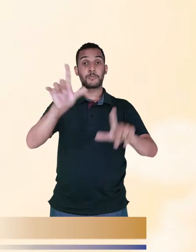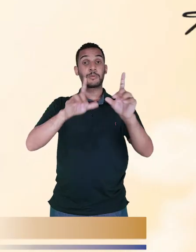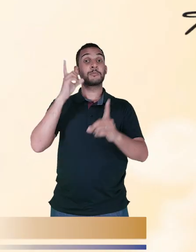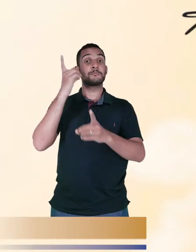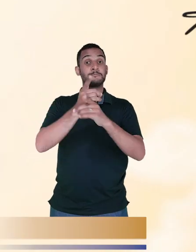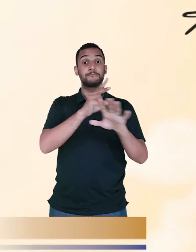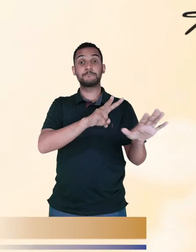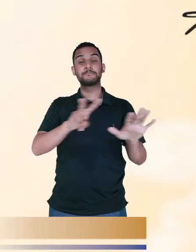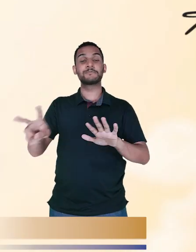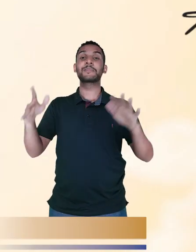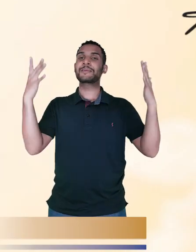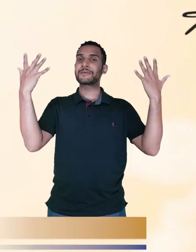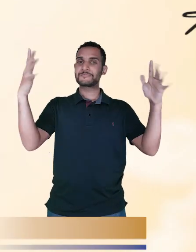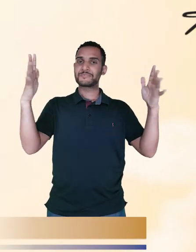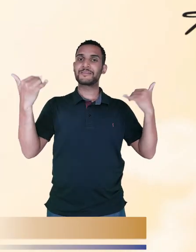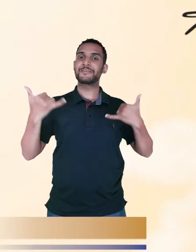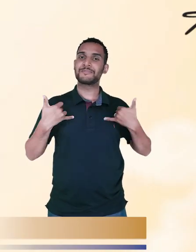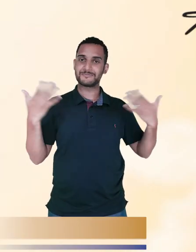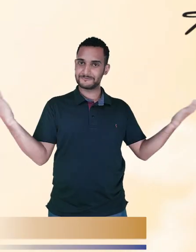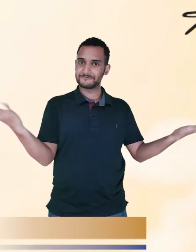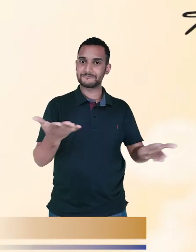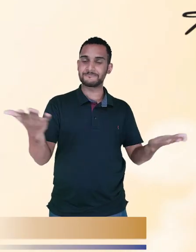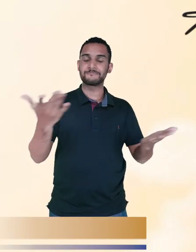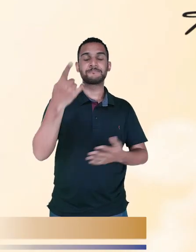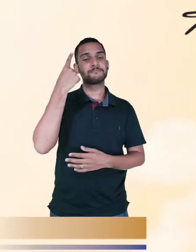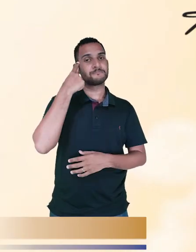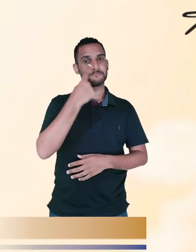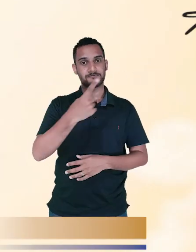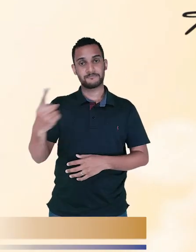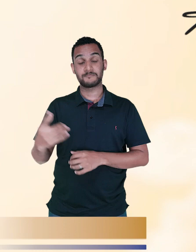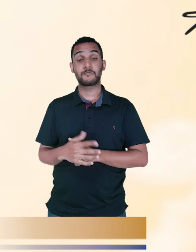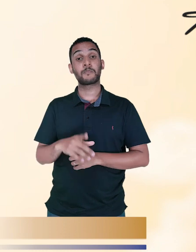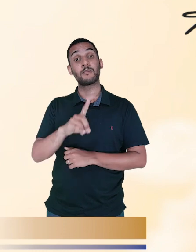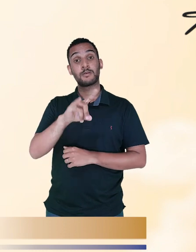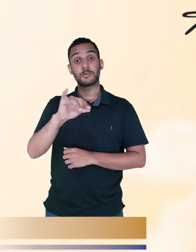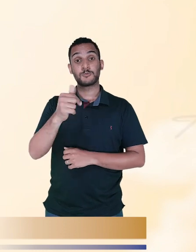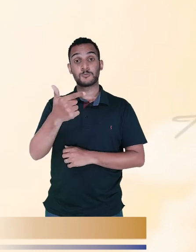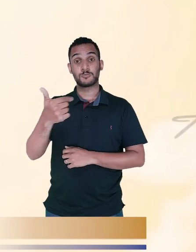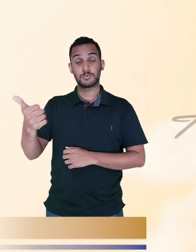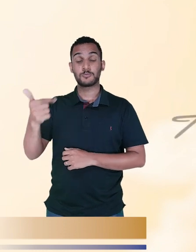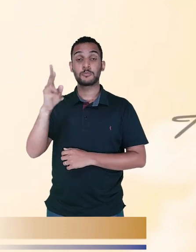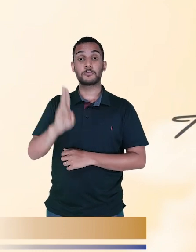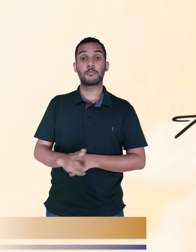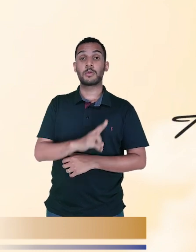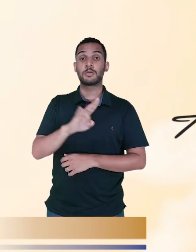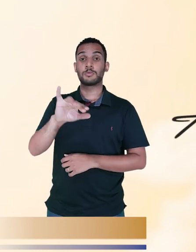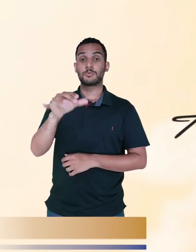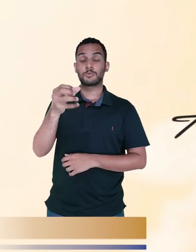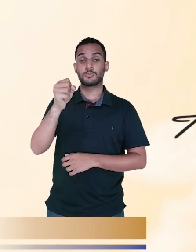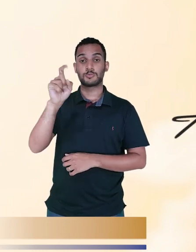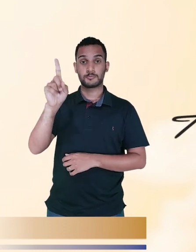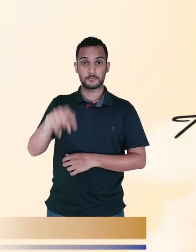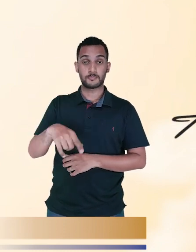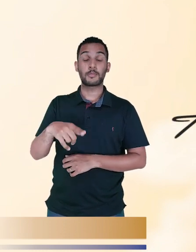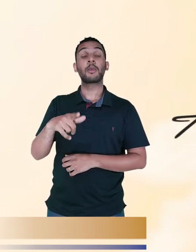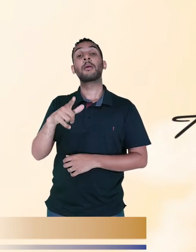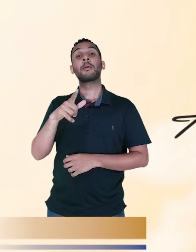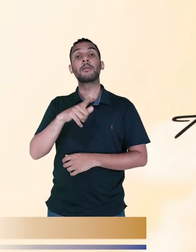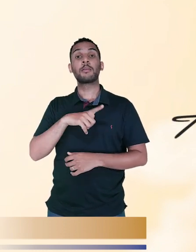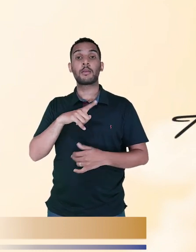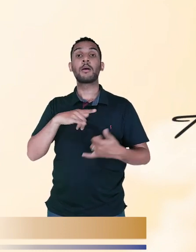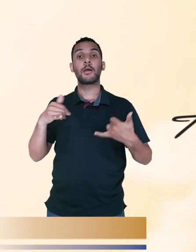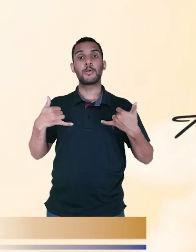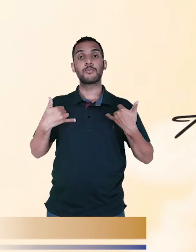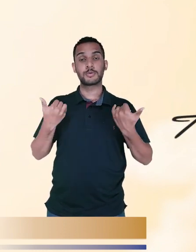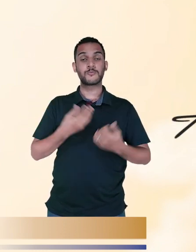O programa Encontro Semanal parabeniza os aniversariantes desta semana. No dia 21, o padre José Bento de Oliveira